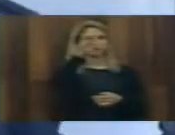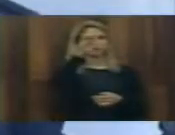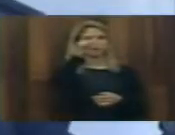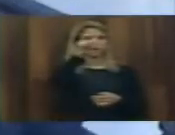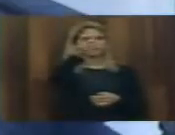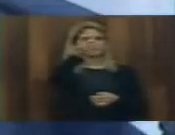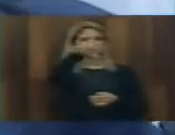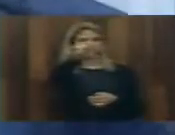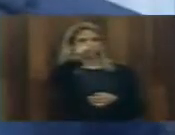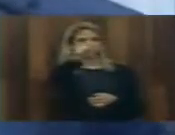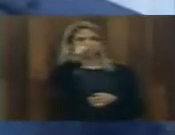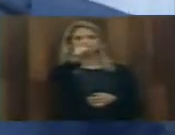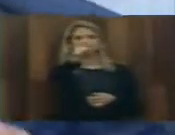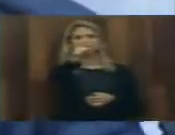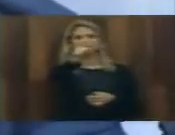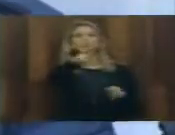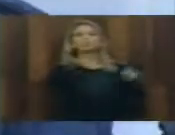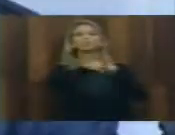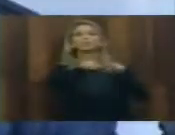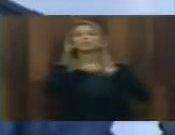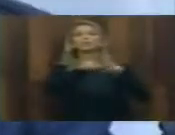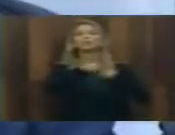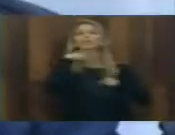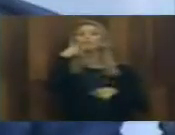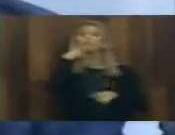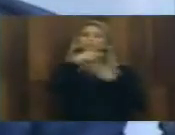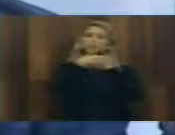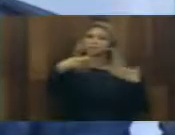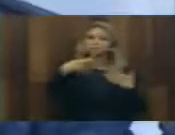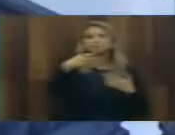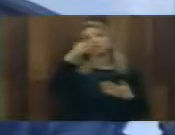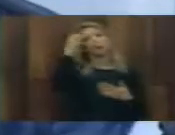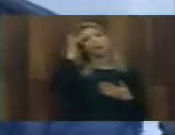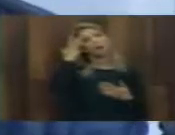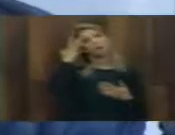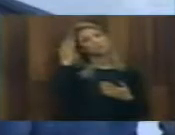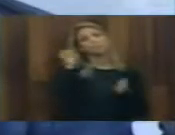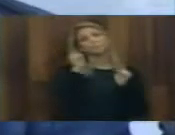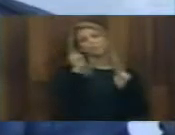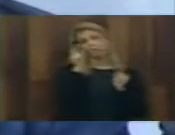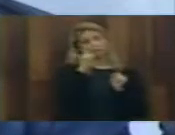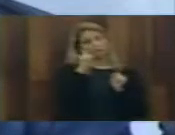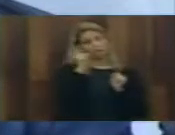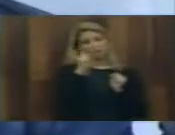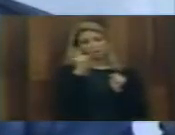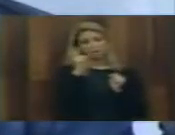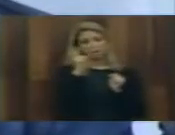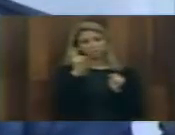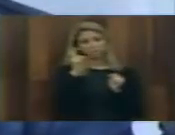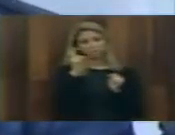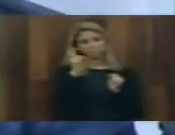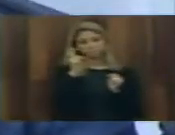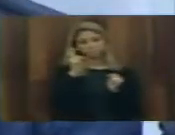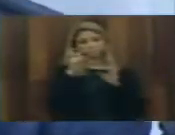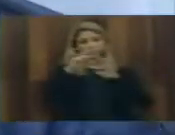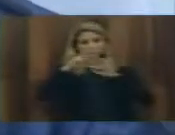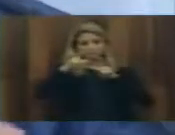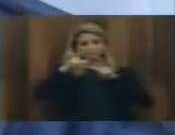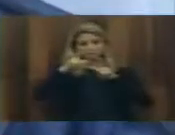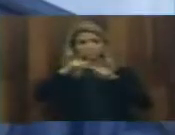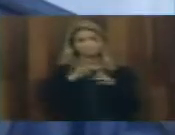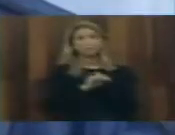do prefeito e do governo que não seja um engano, seja como o vereador aqui levantou aqui também,